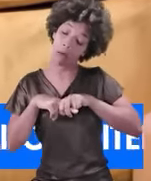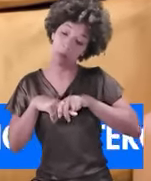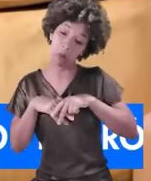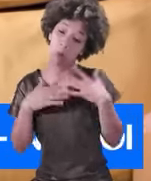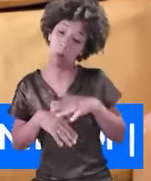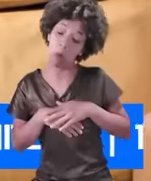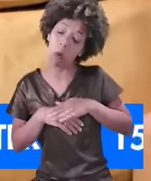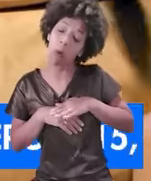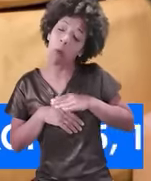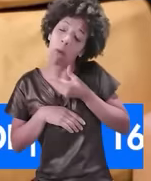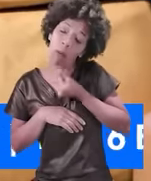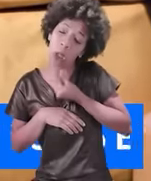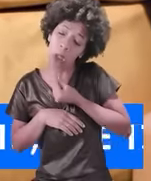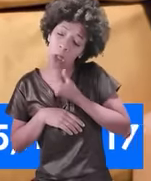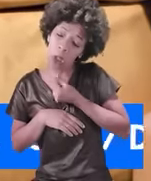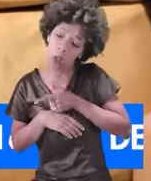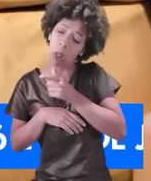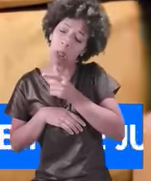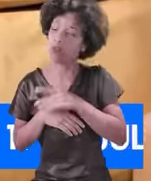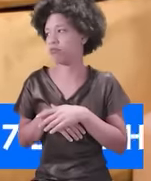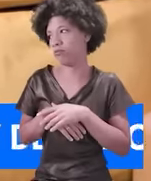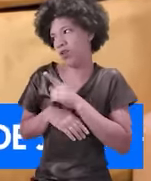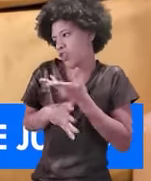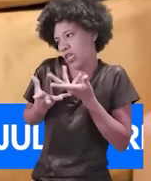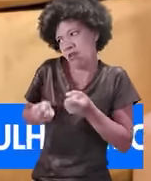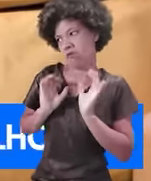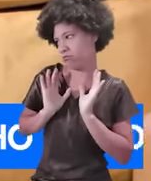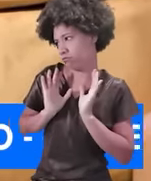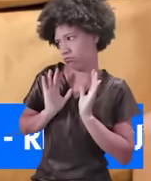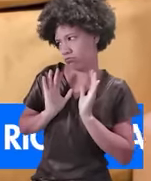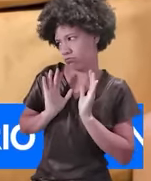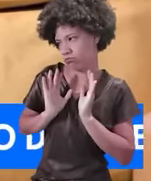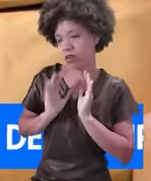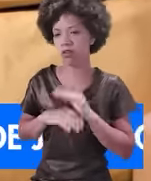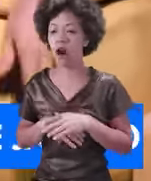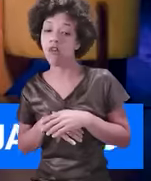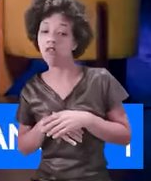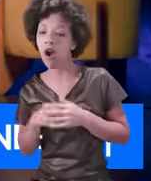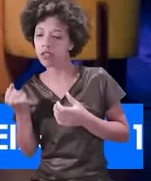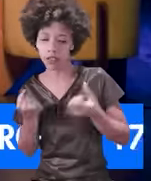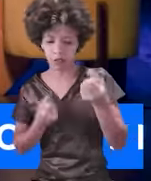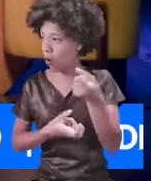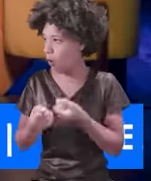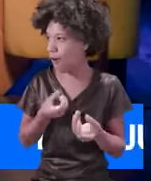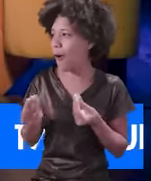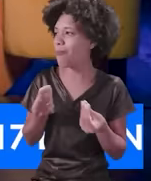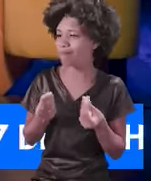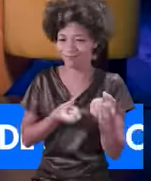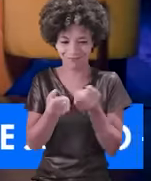comente tu tem que subir velho mas você bate assim assim como é que você faz